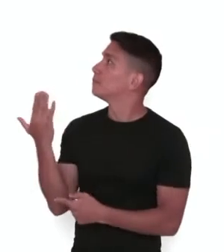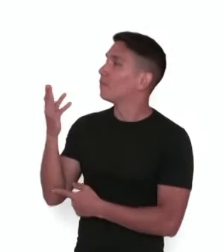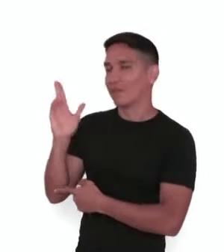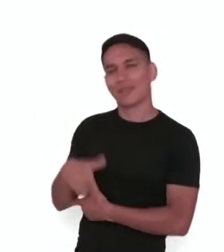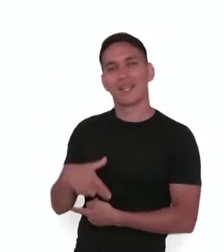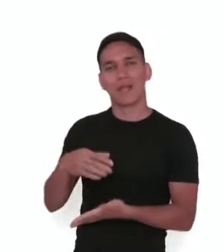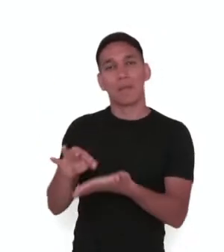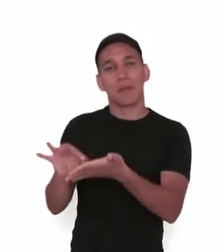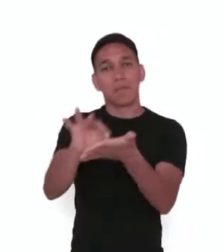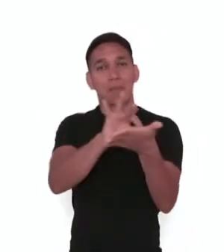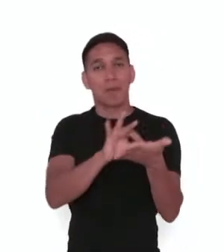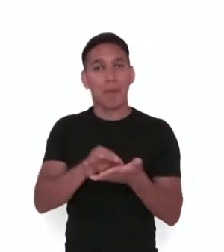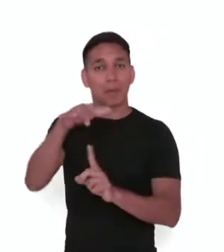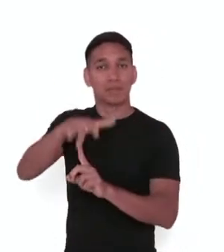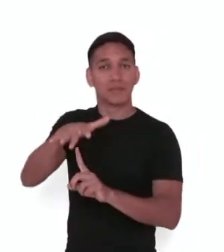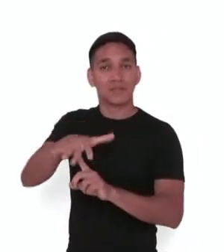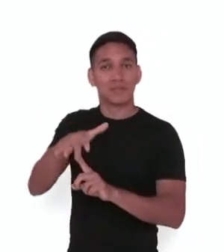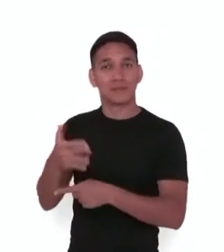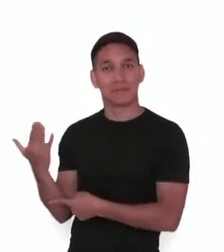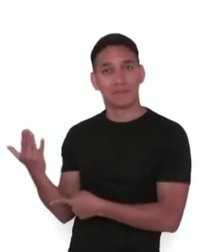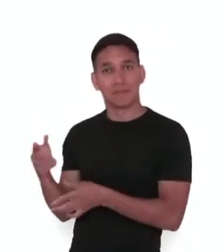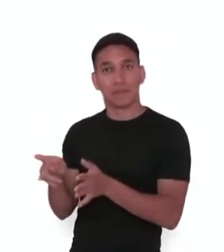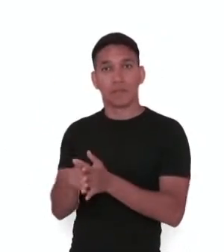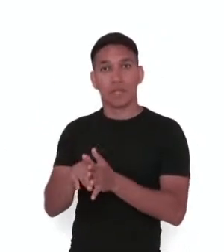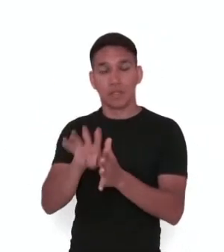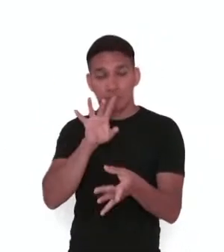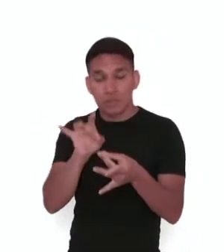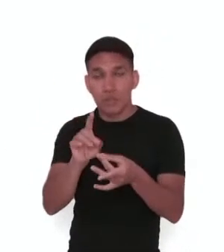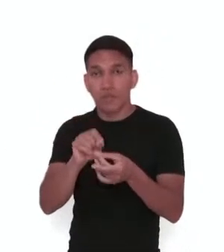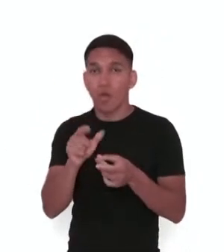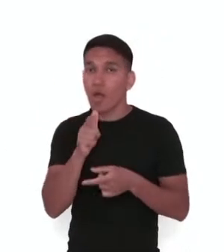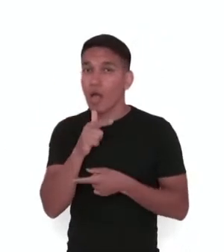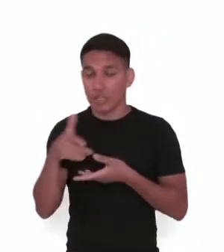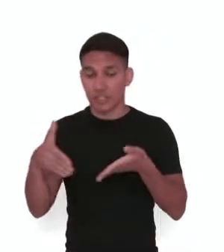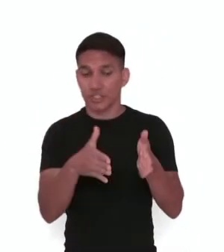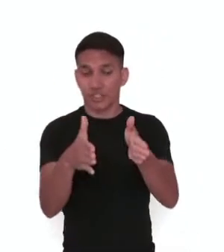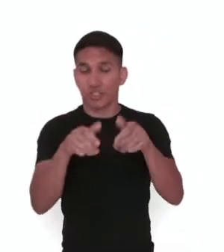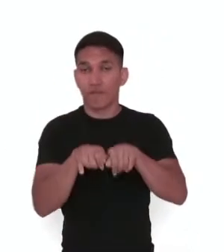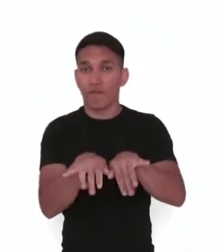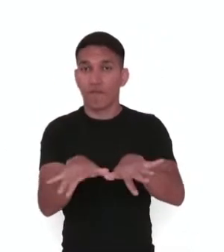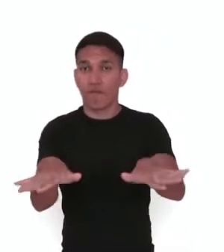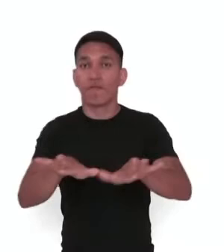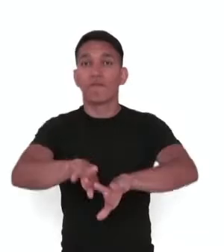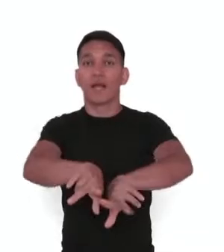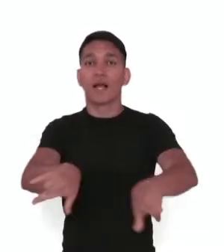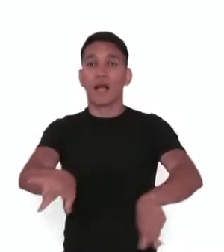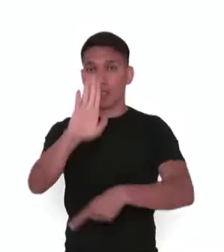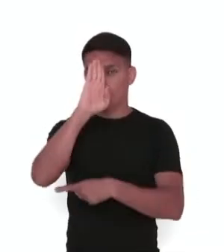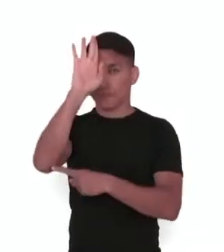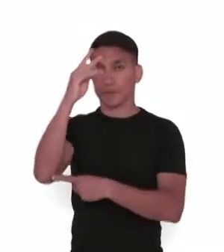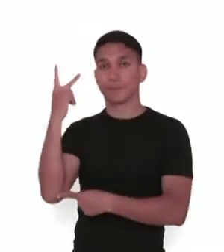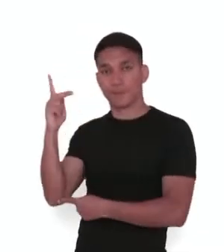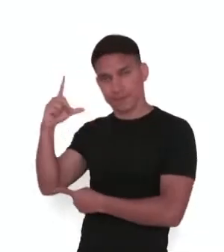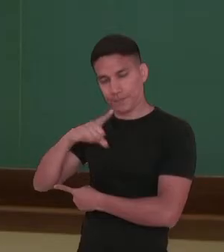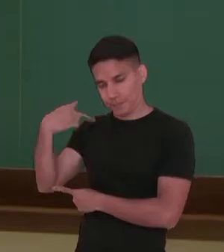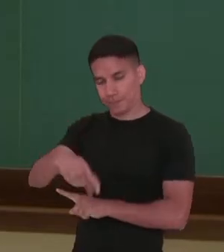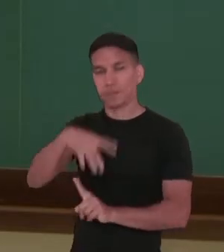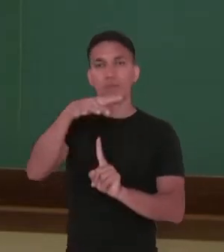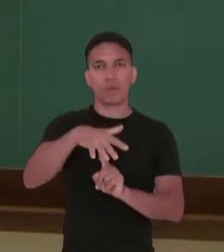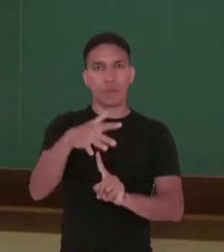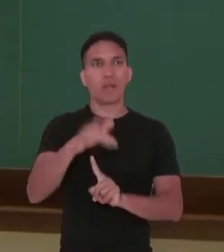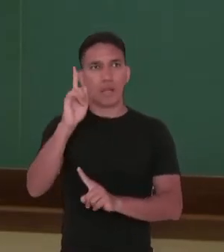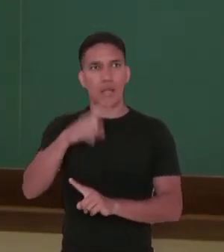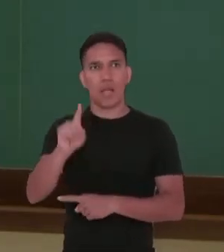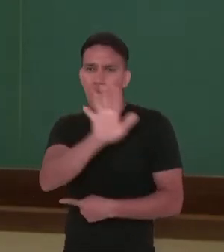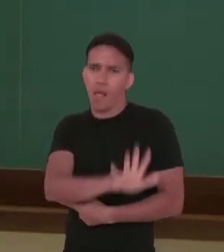do Paraná, um mapa de hidrografia do Paraná, os principais rios e tudo mais, que ele é muito grande